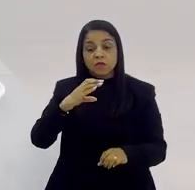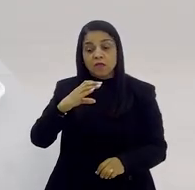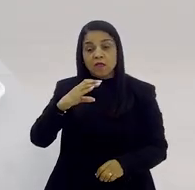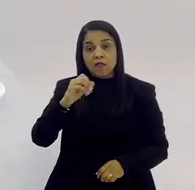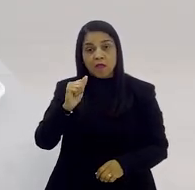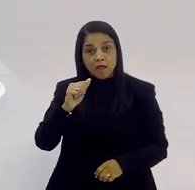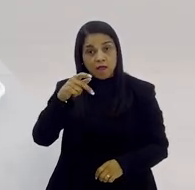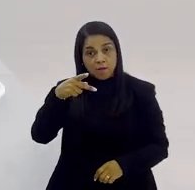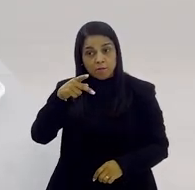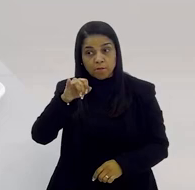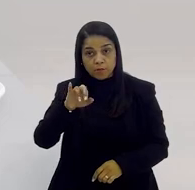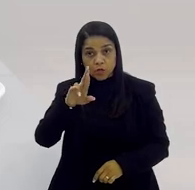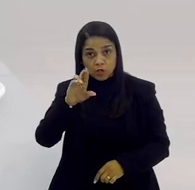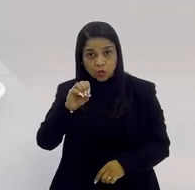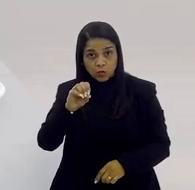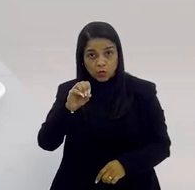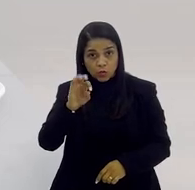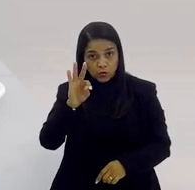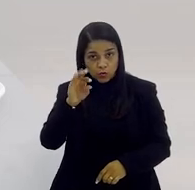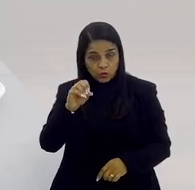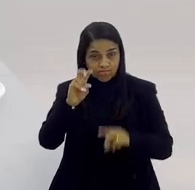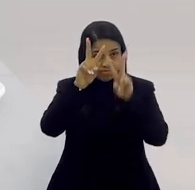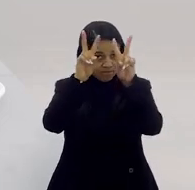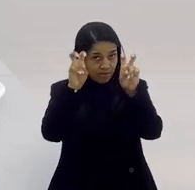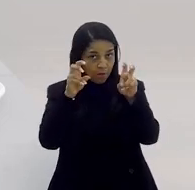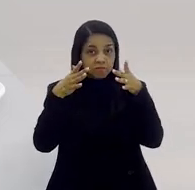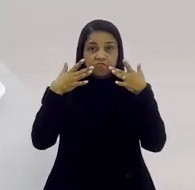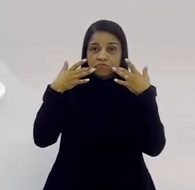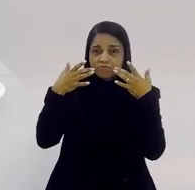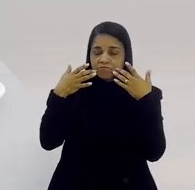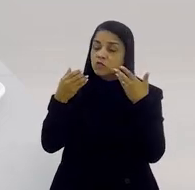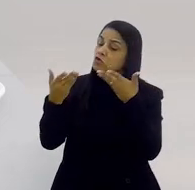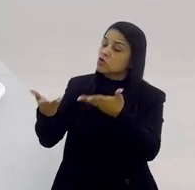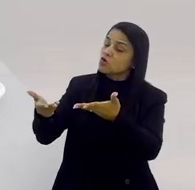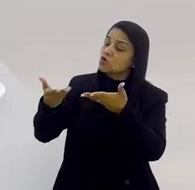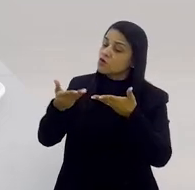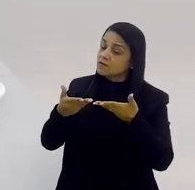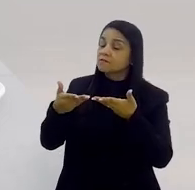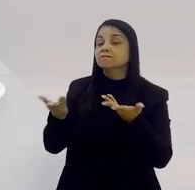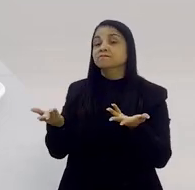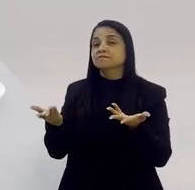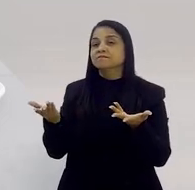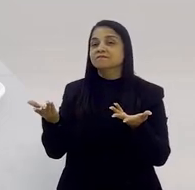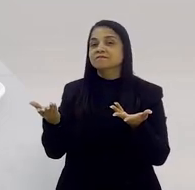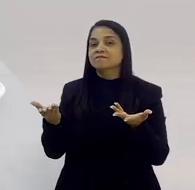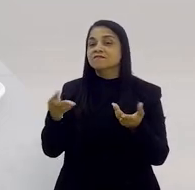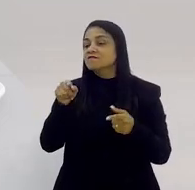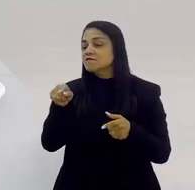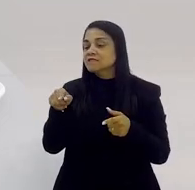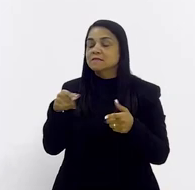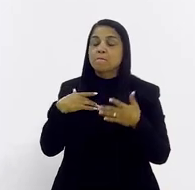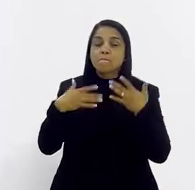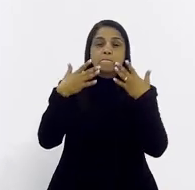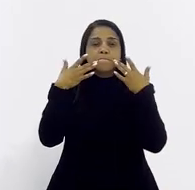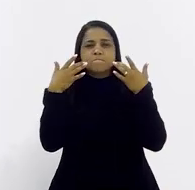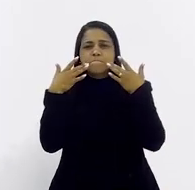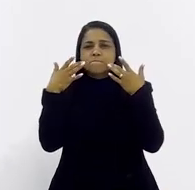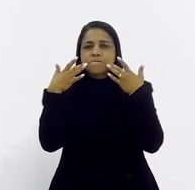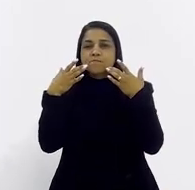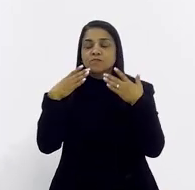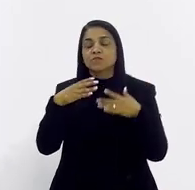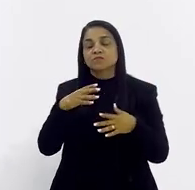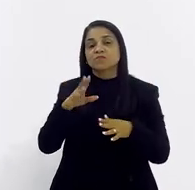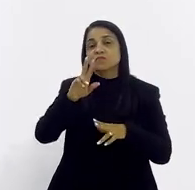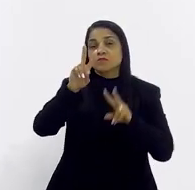Capiroto é esse espetáculo tá vamos lá você recebeu foi convidado quero fazer um convite você fazer